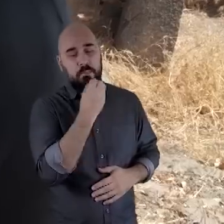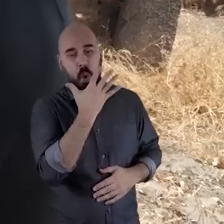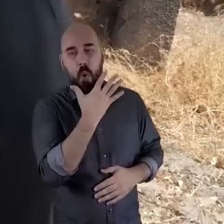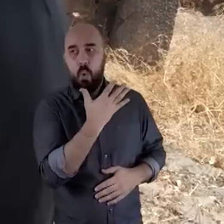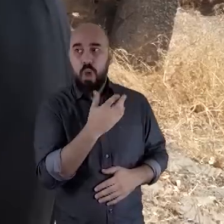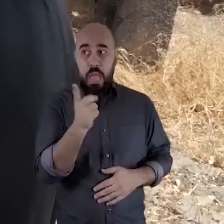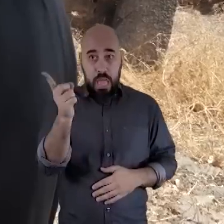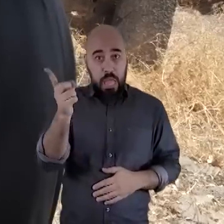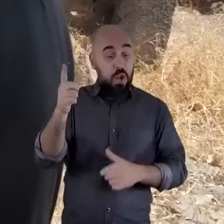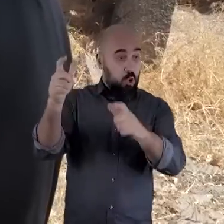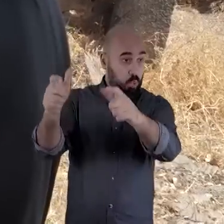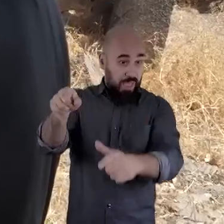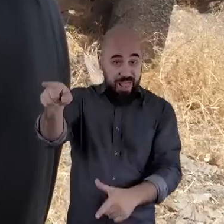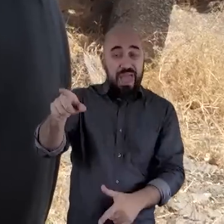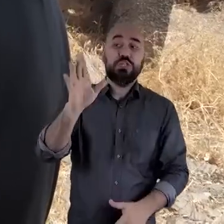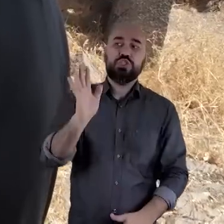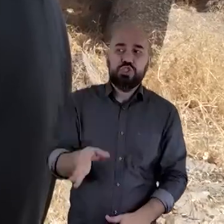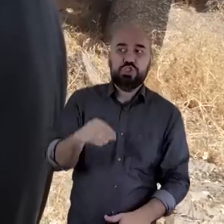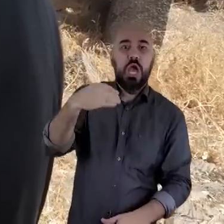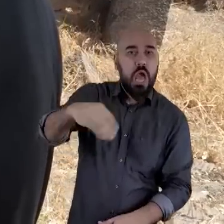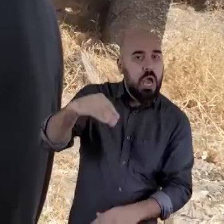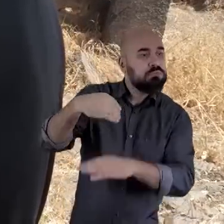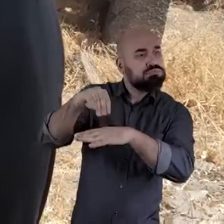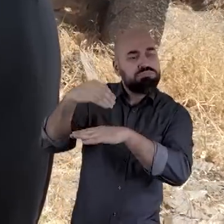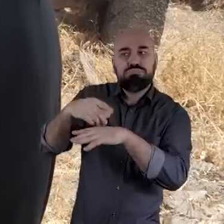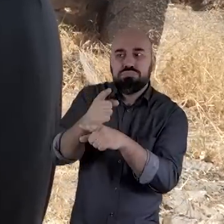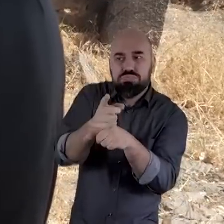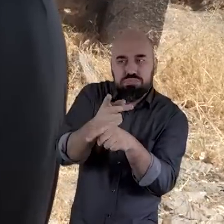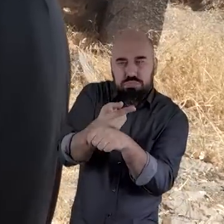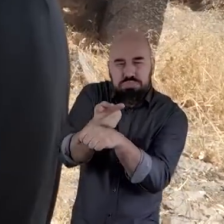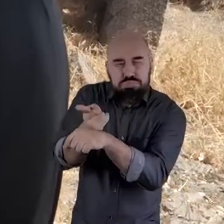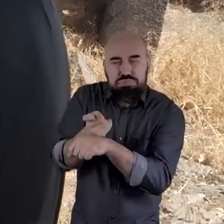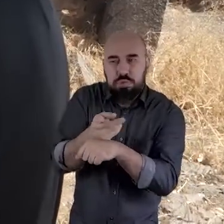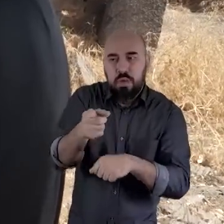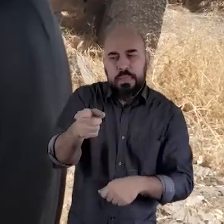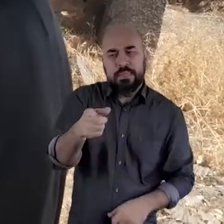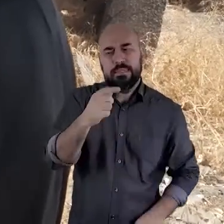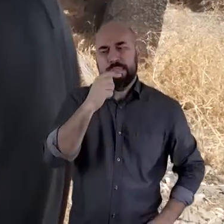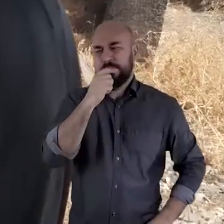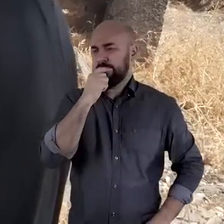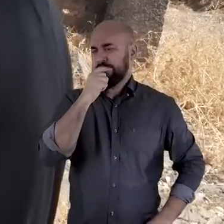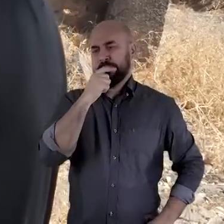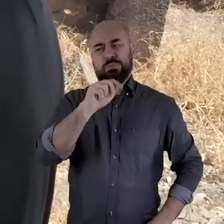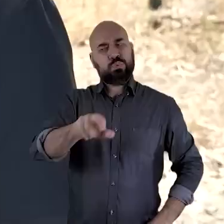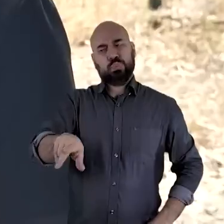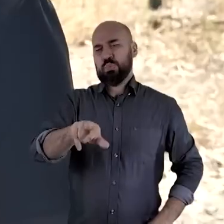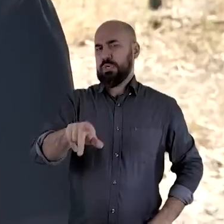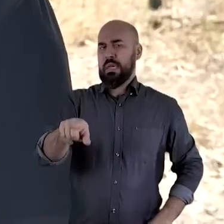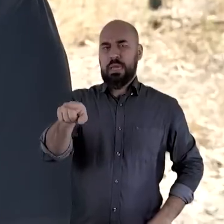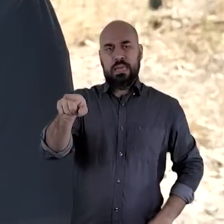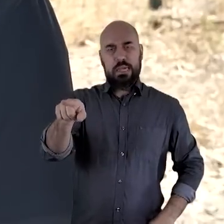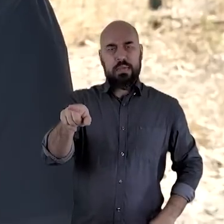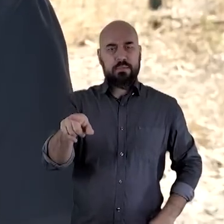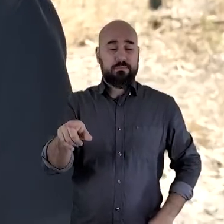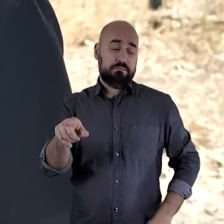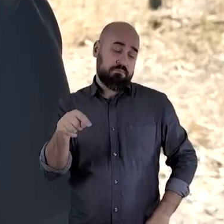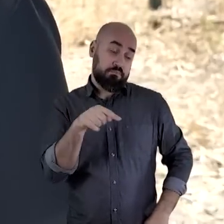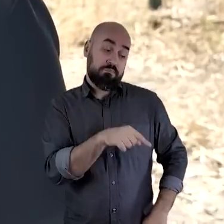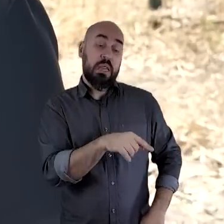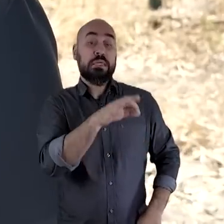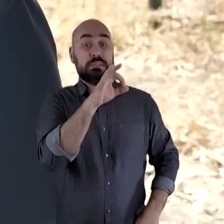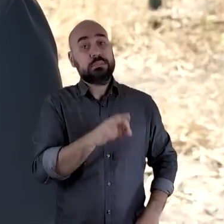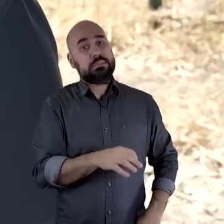candidato. Anos depois, na verdade, recentemente, 5 ou 6 anos atrás, eles começaram a